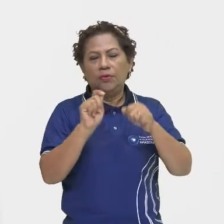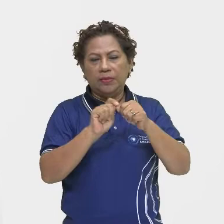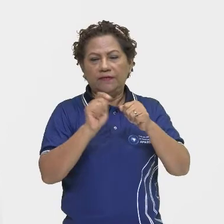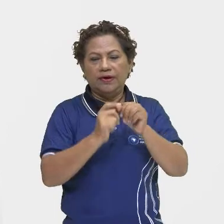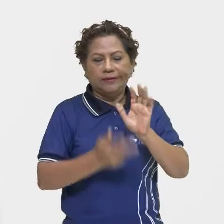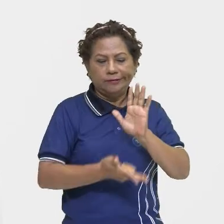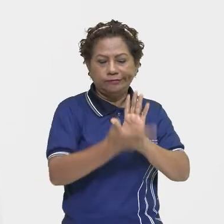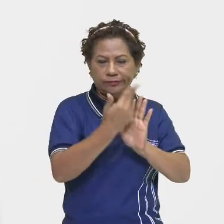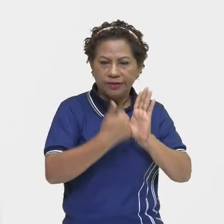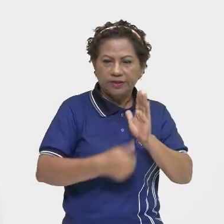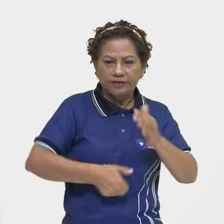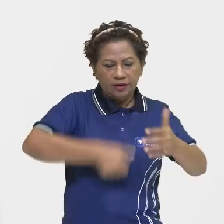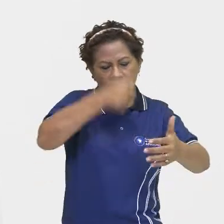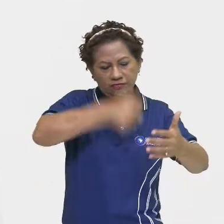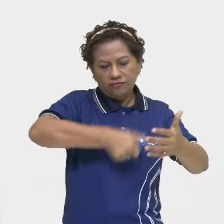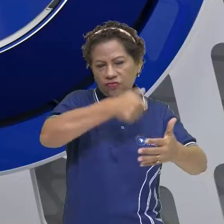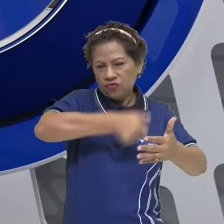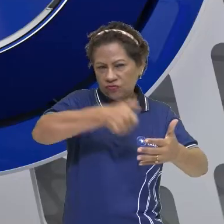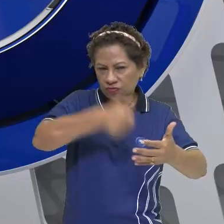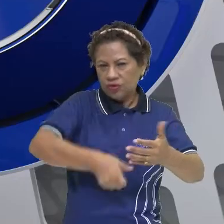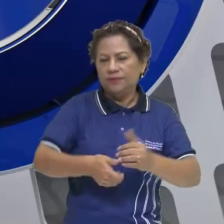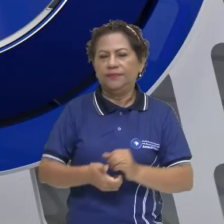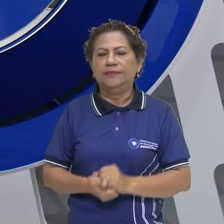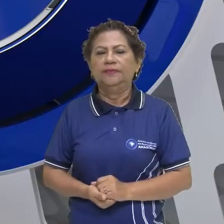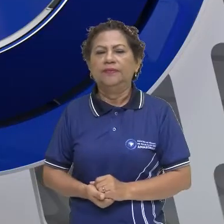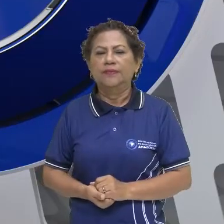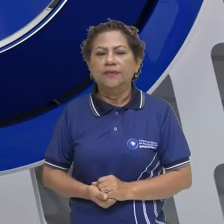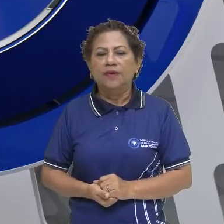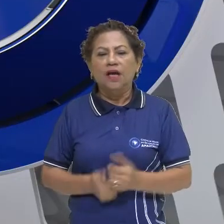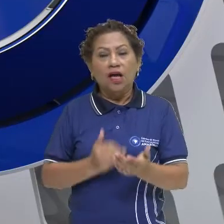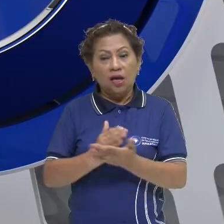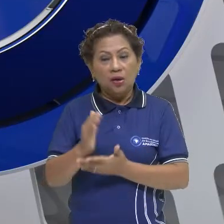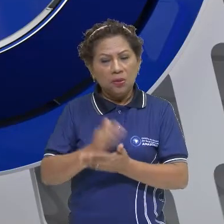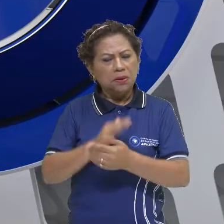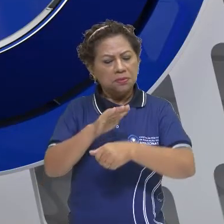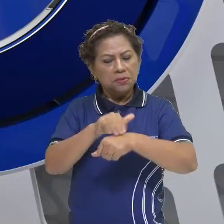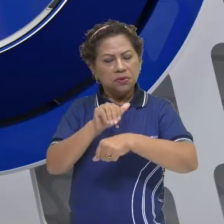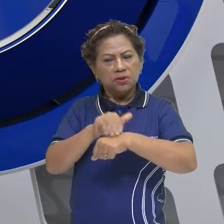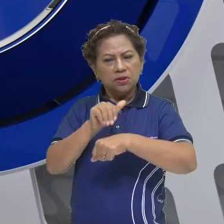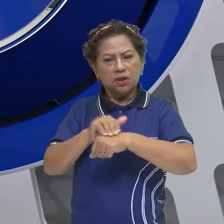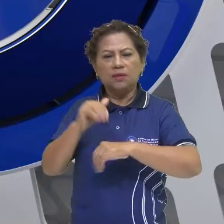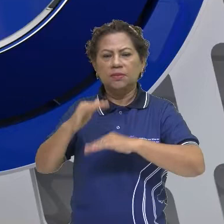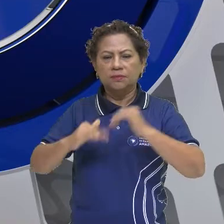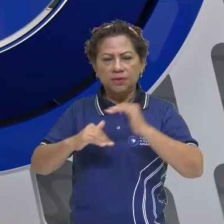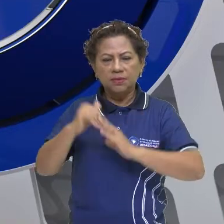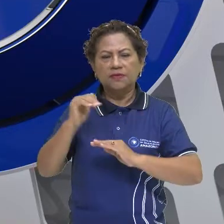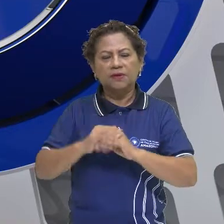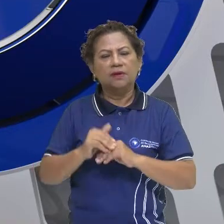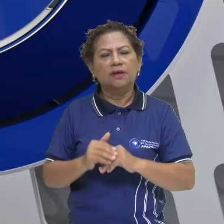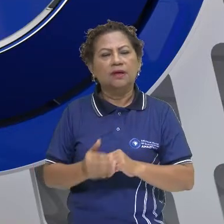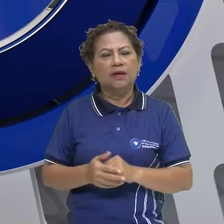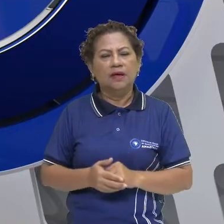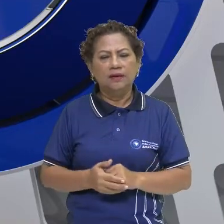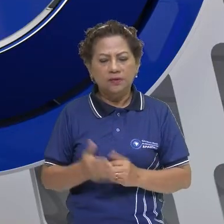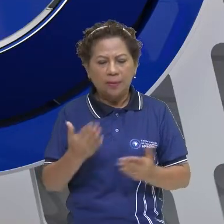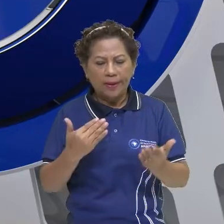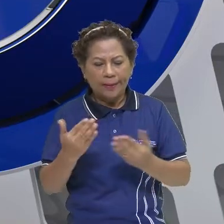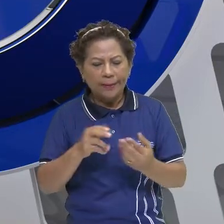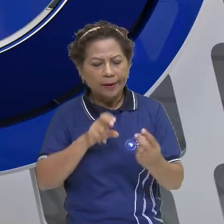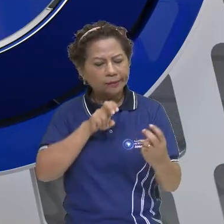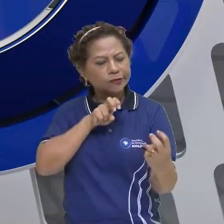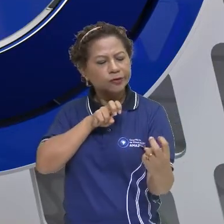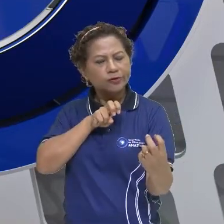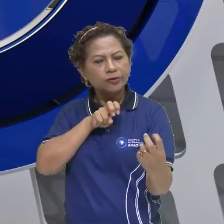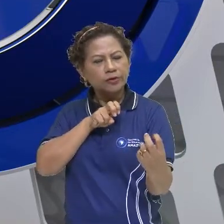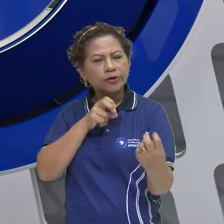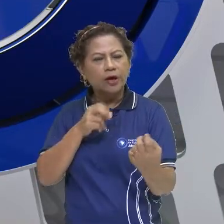Hoje em dia tem muito estabelecimento que encomenda um grafite. Ele senta com o artista, conversa, fala, eu queria uma obra